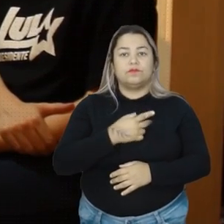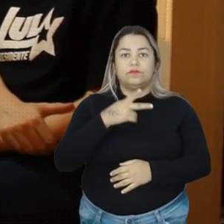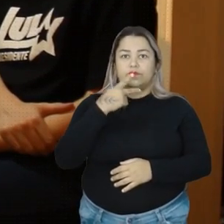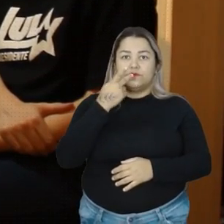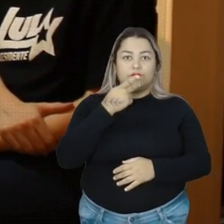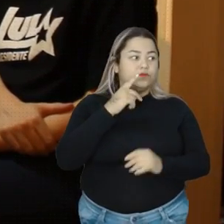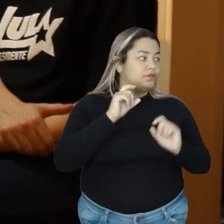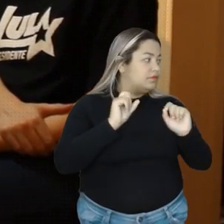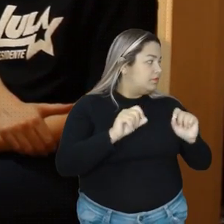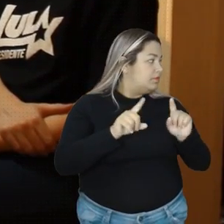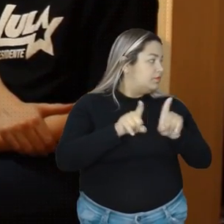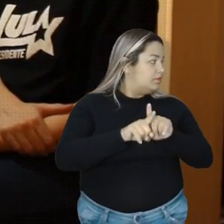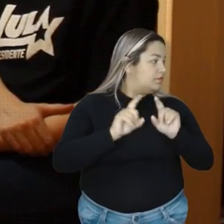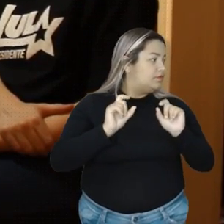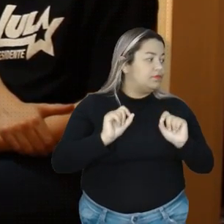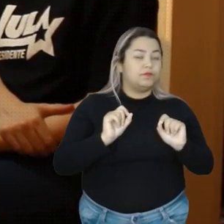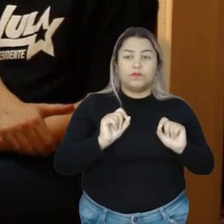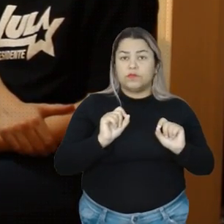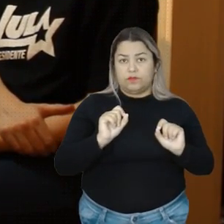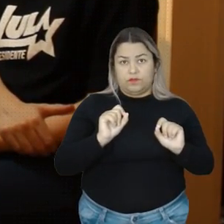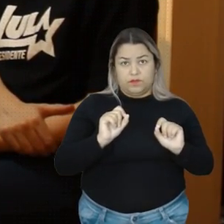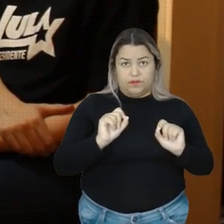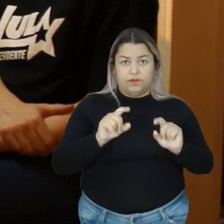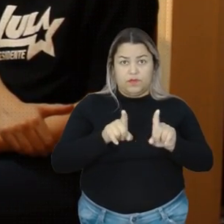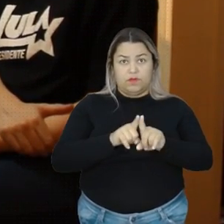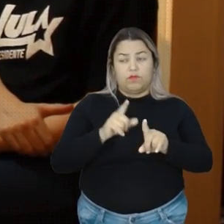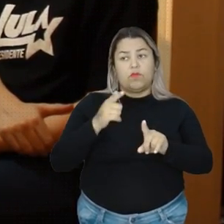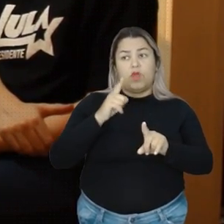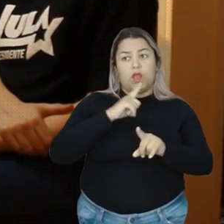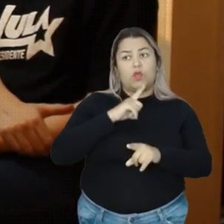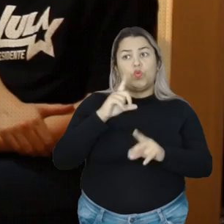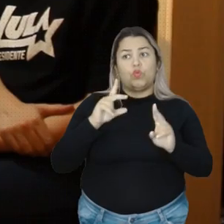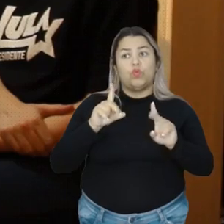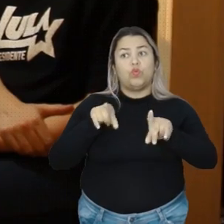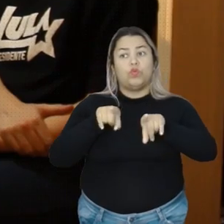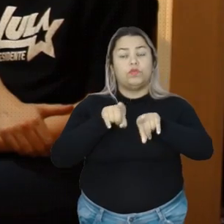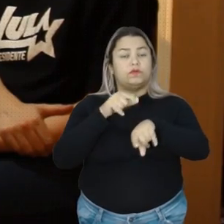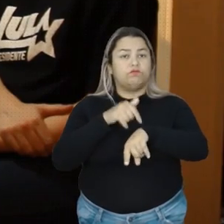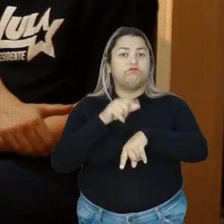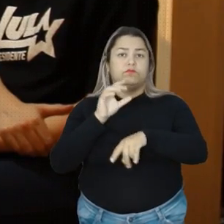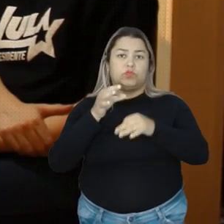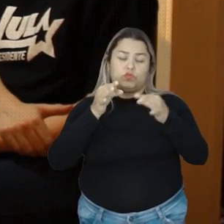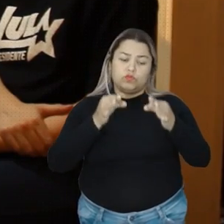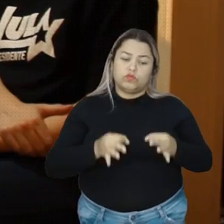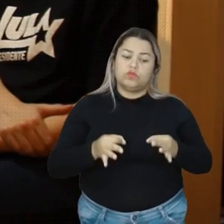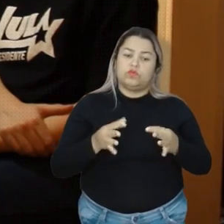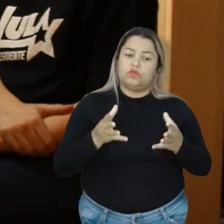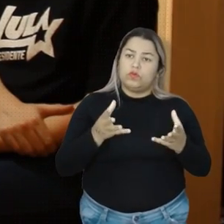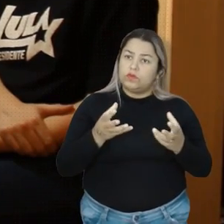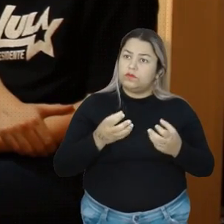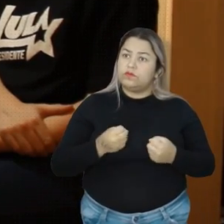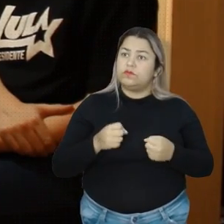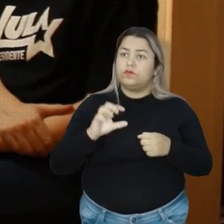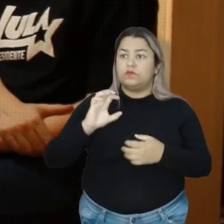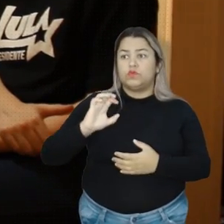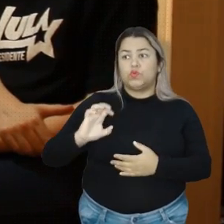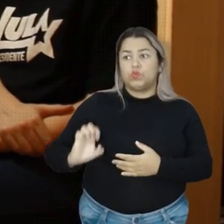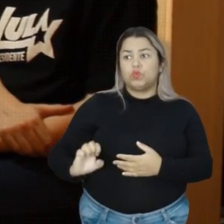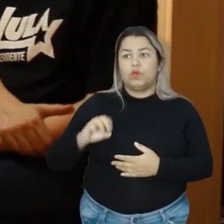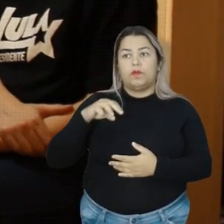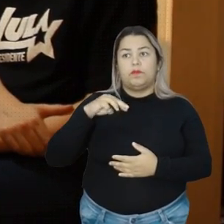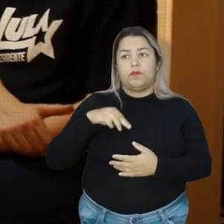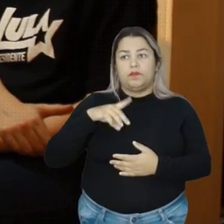assim. Isso não. Dá para ir até um certo tempo. Até um certo tempo nós apoiamos o campo de esquerda dentro do